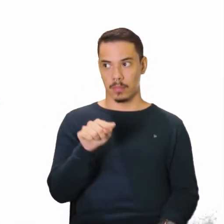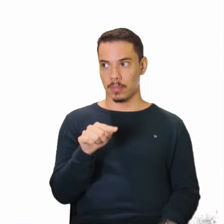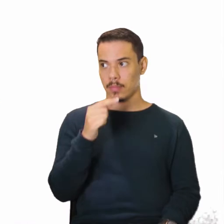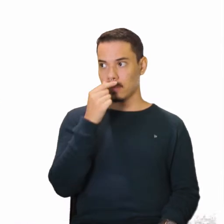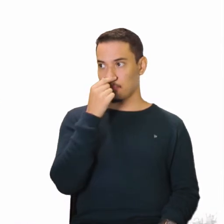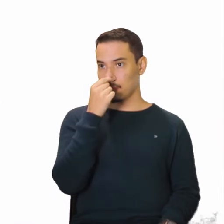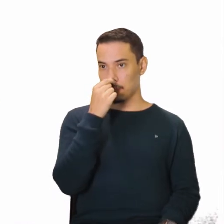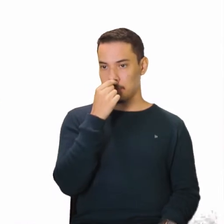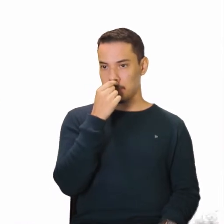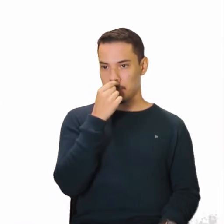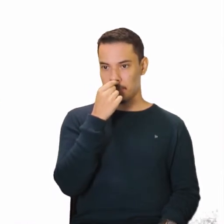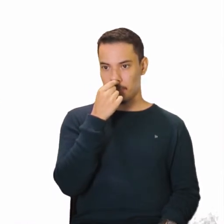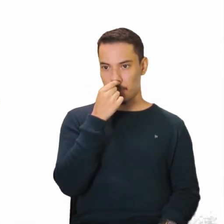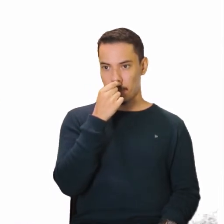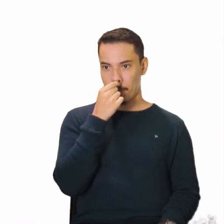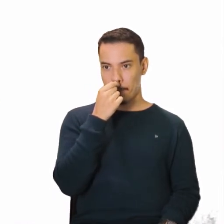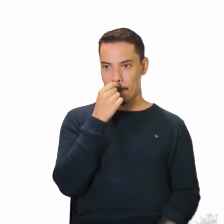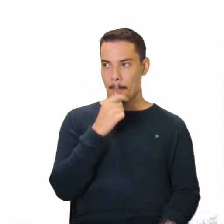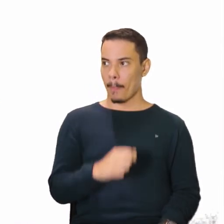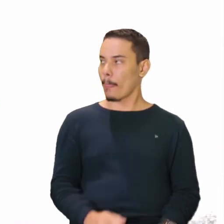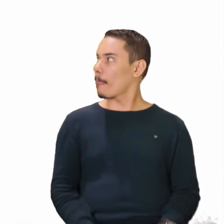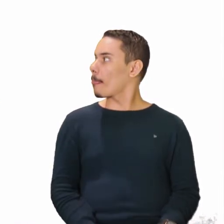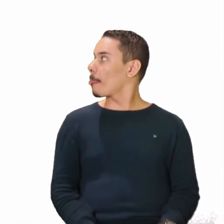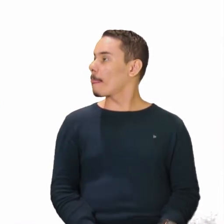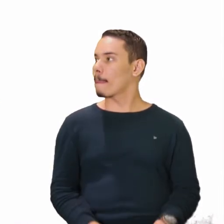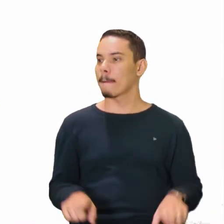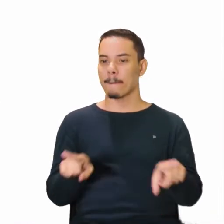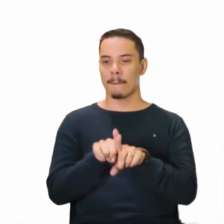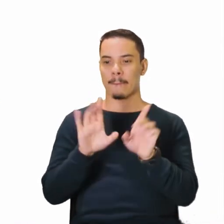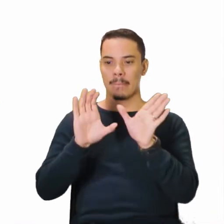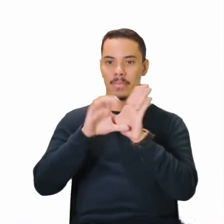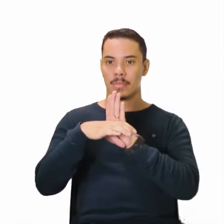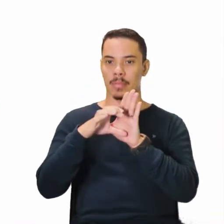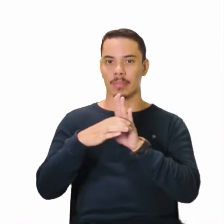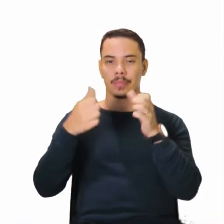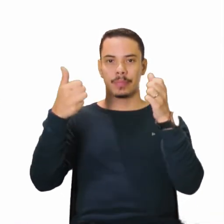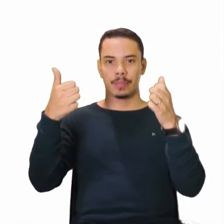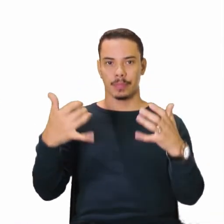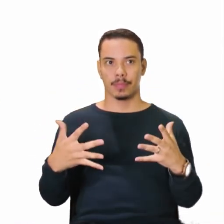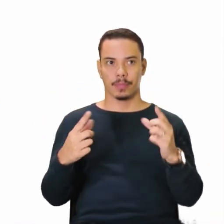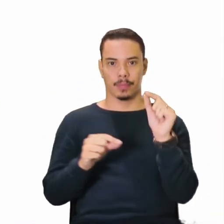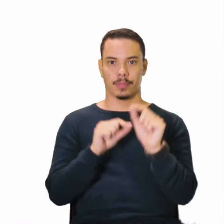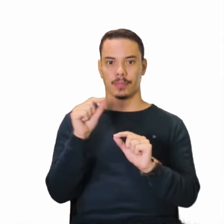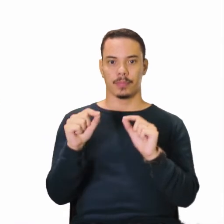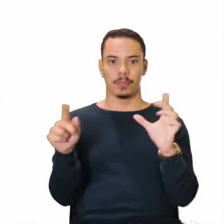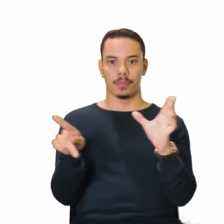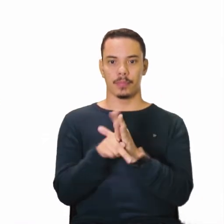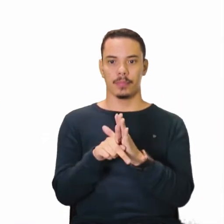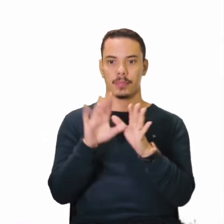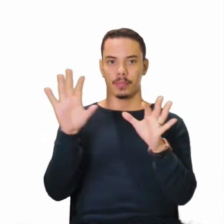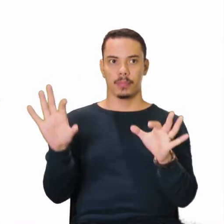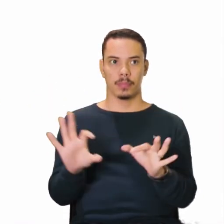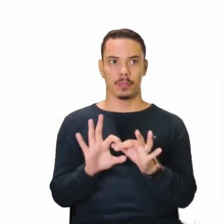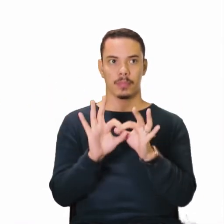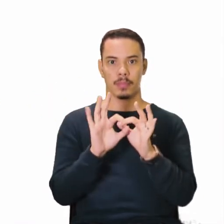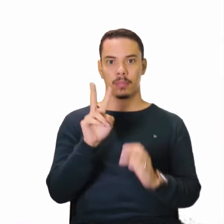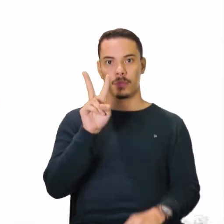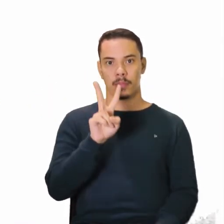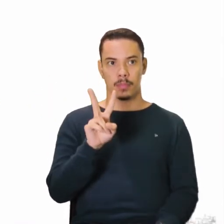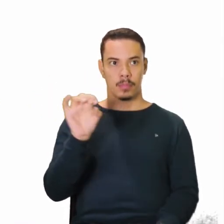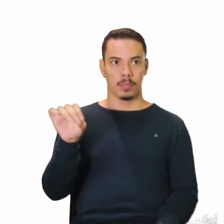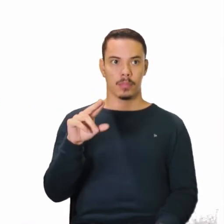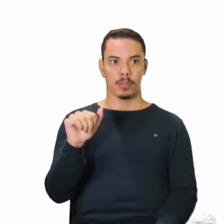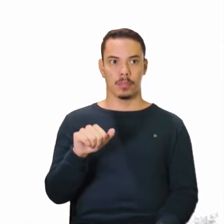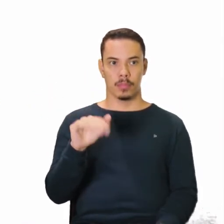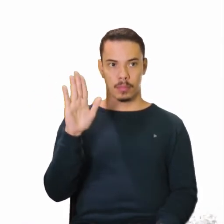certo? Essa conjunção subordinada, o conceito diz que ela serve para ligar duas